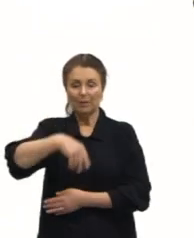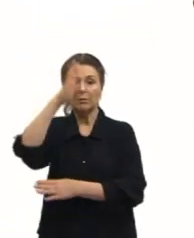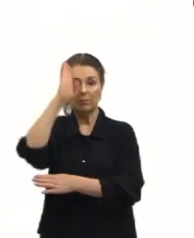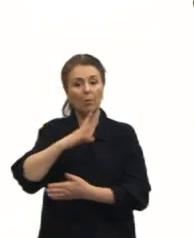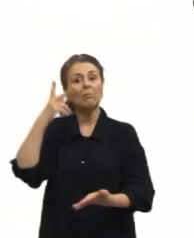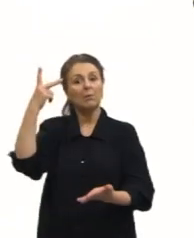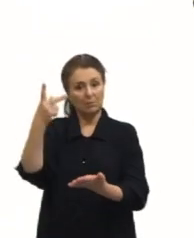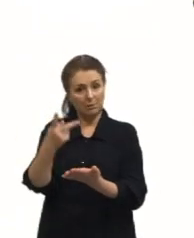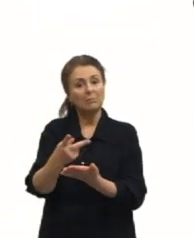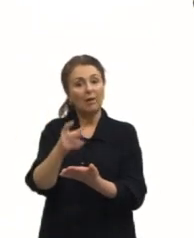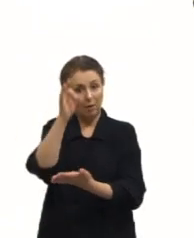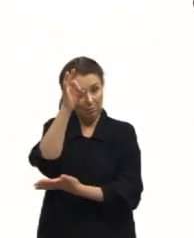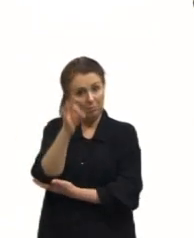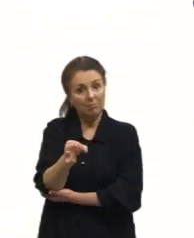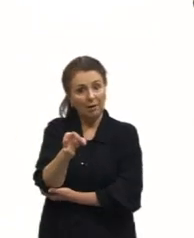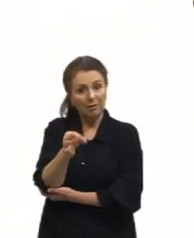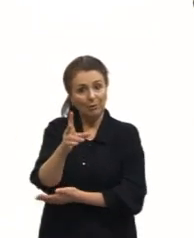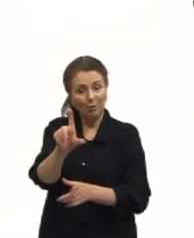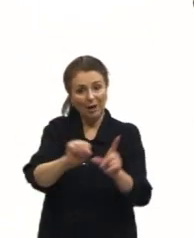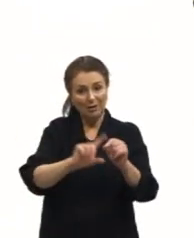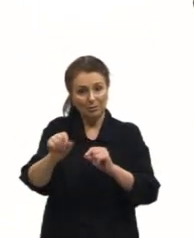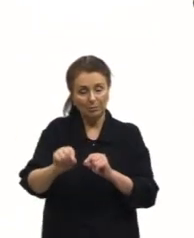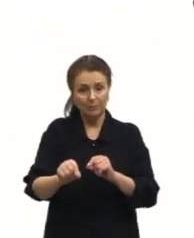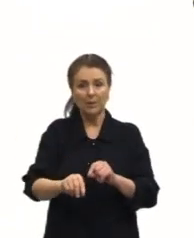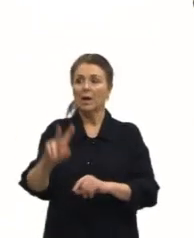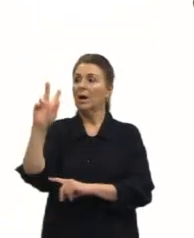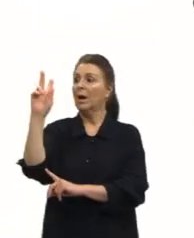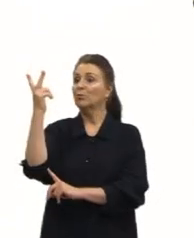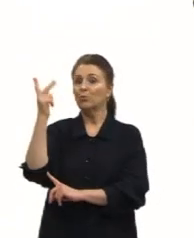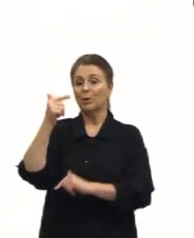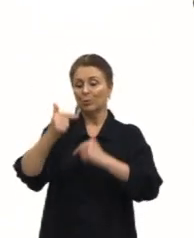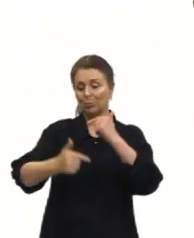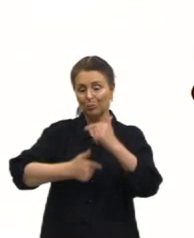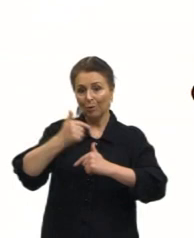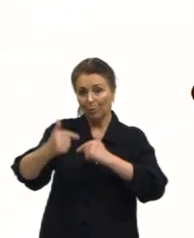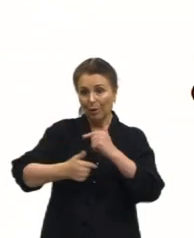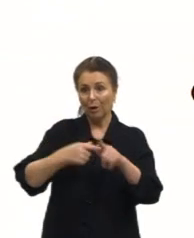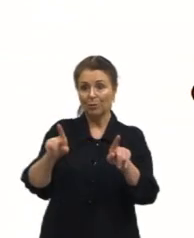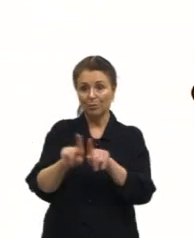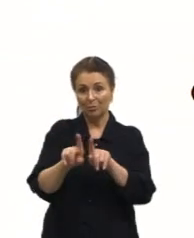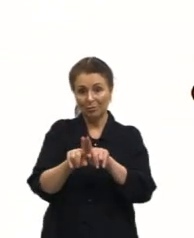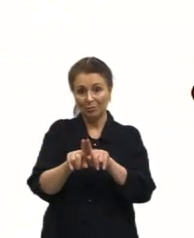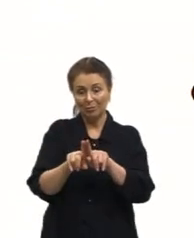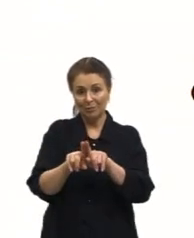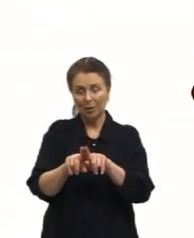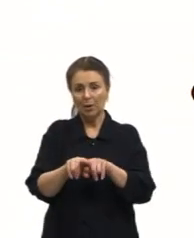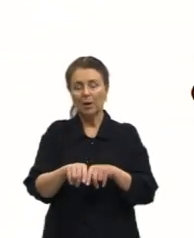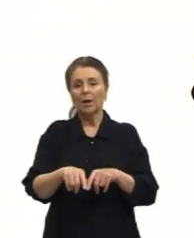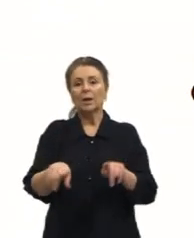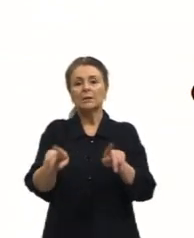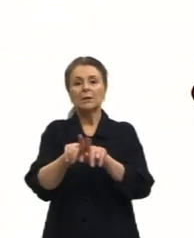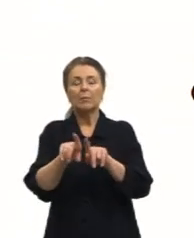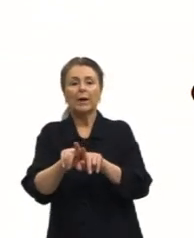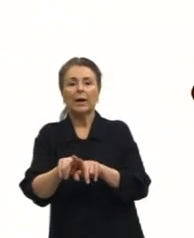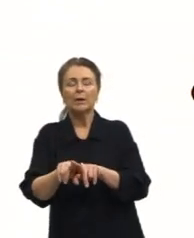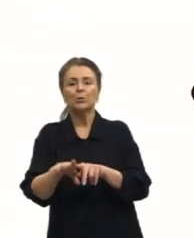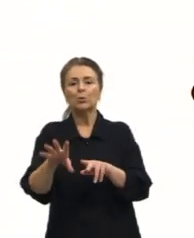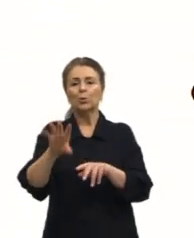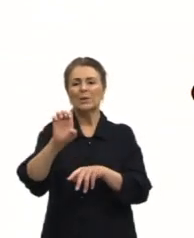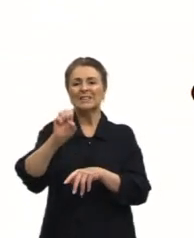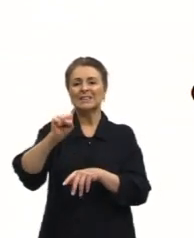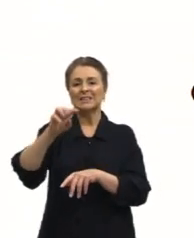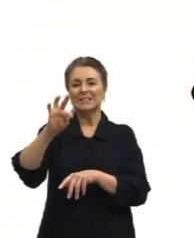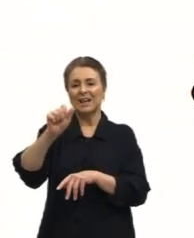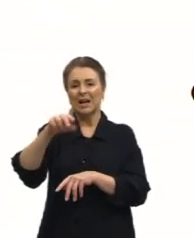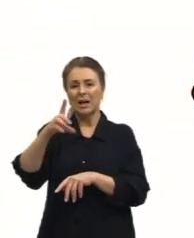questões aí da história do trabalho também apareceram estado novo ditadura militar aí um